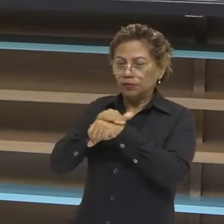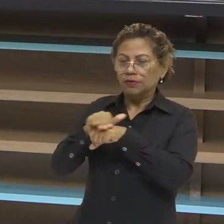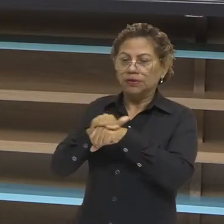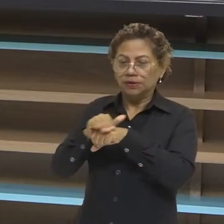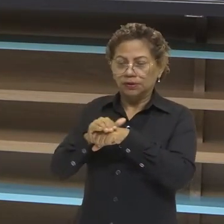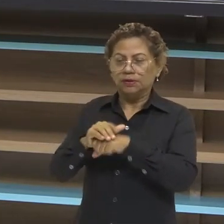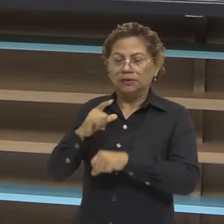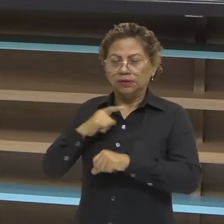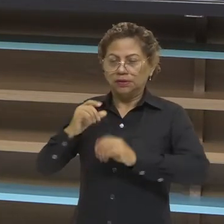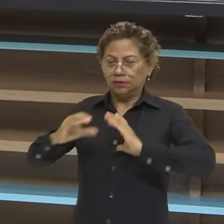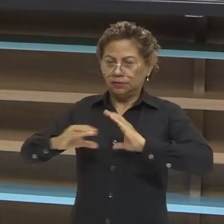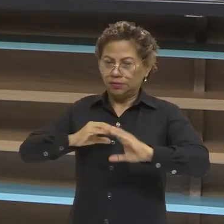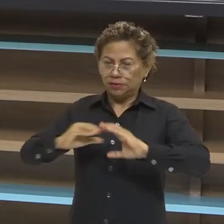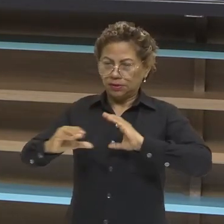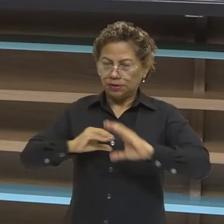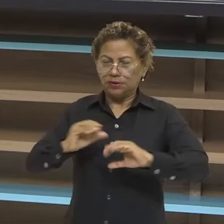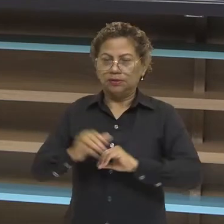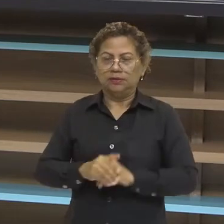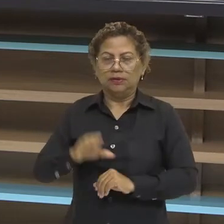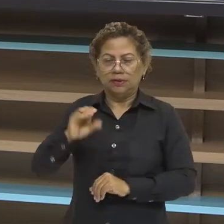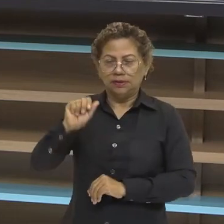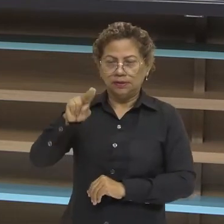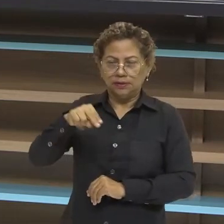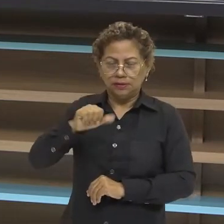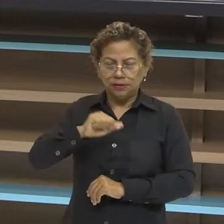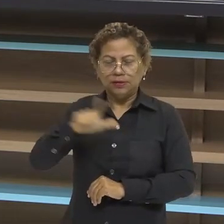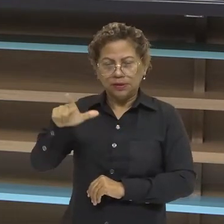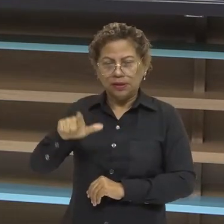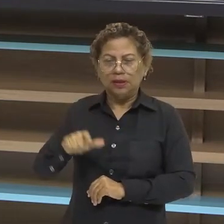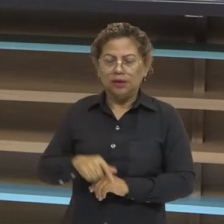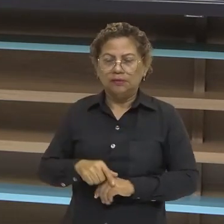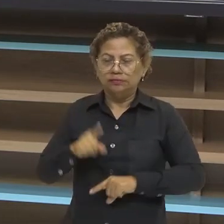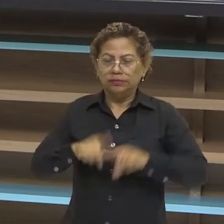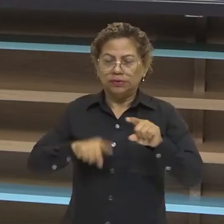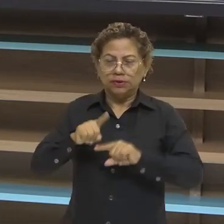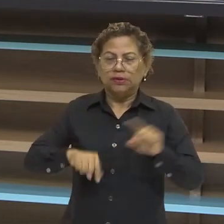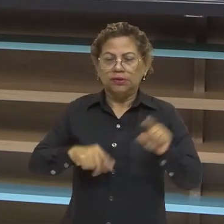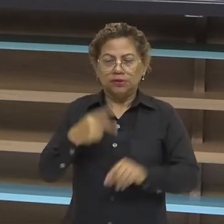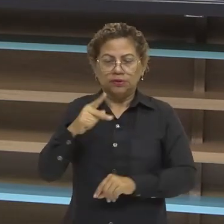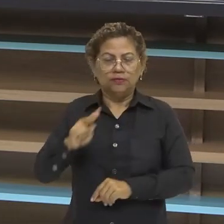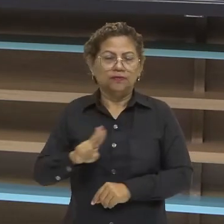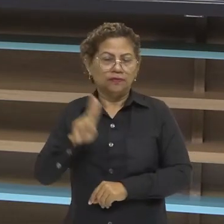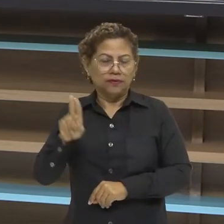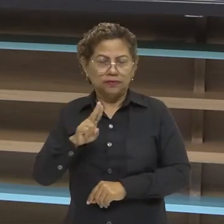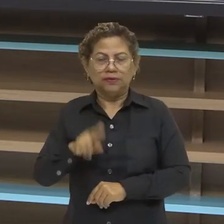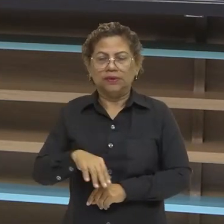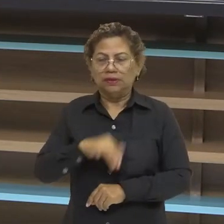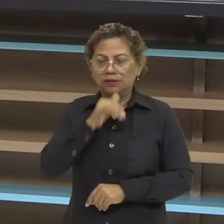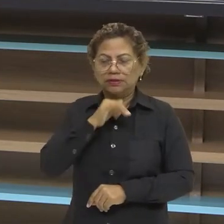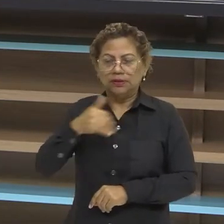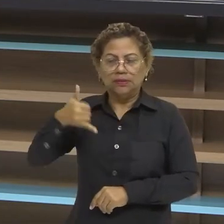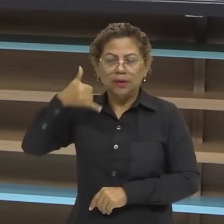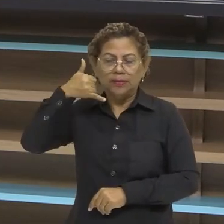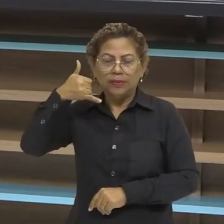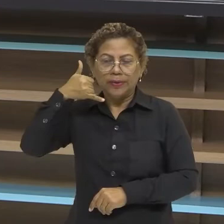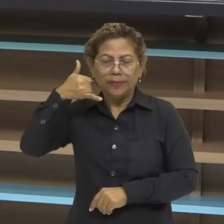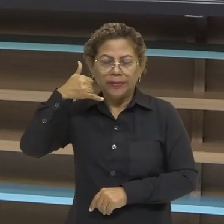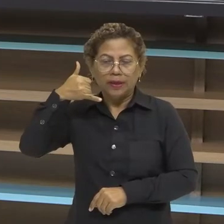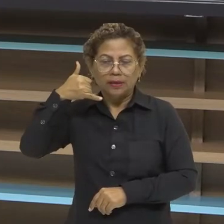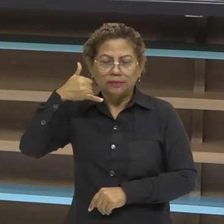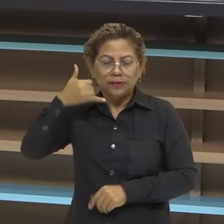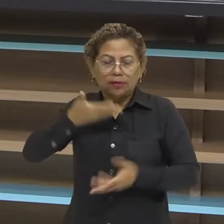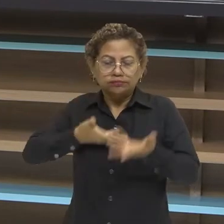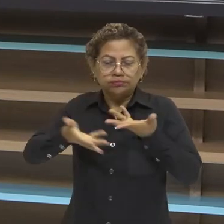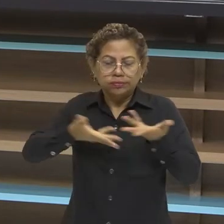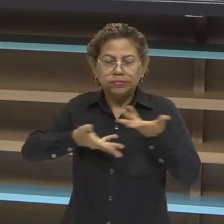essa comunicação. O canal pode ser o telefone, né? Que vai estar ali mediando a sua fala, né? Com o seu